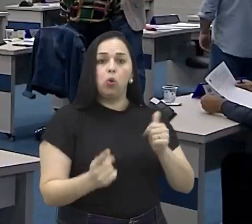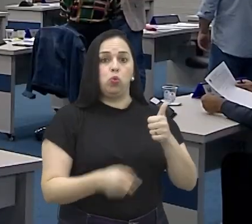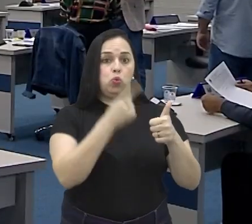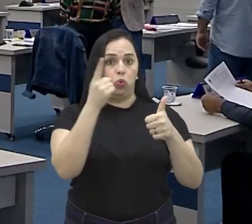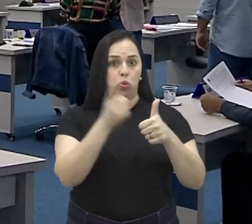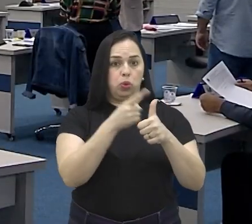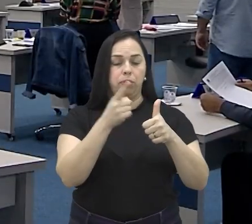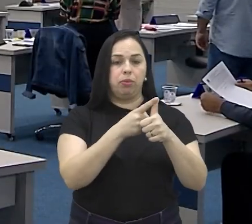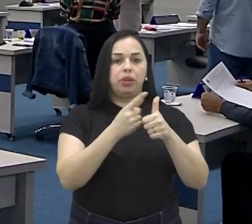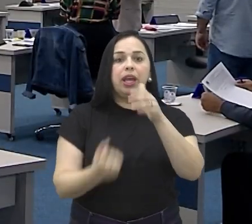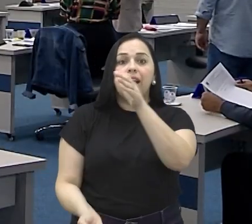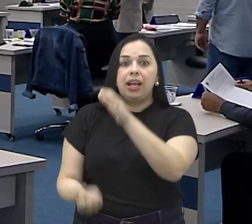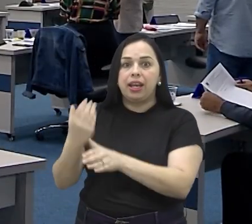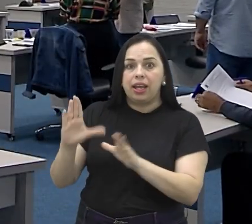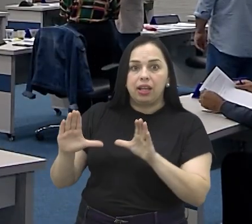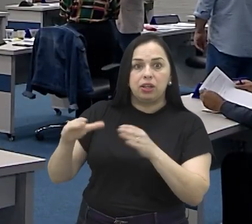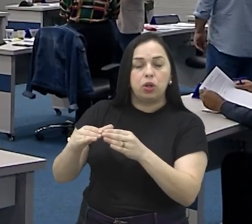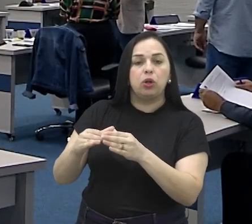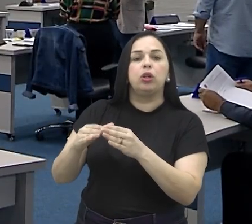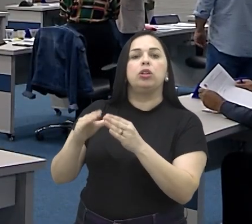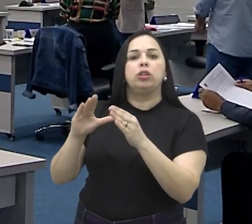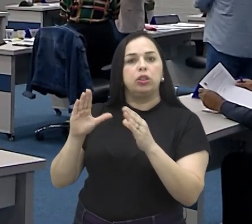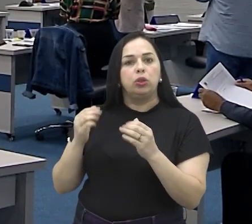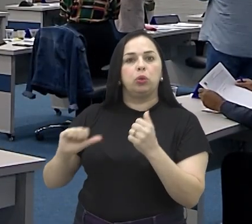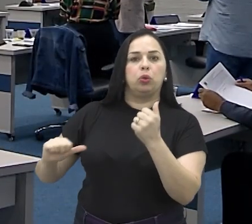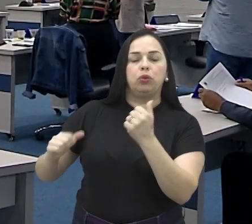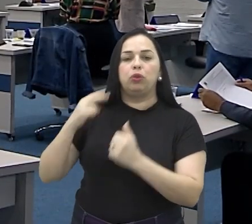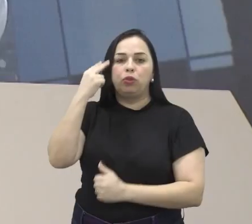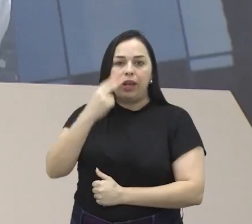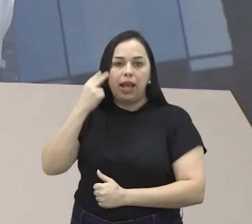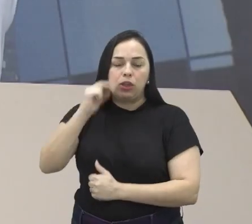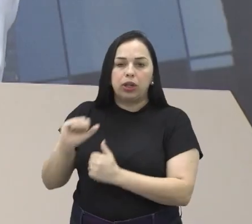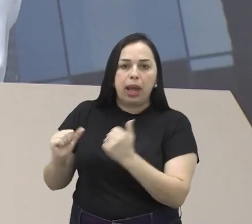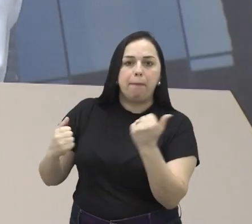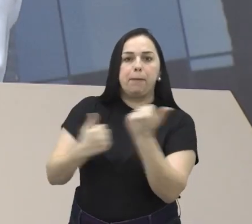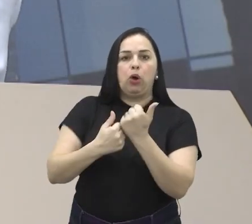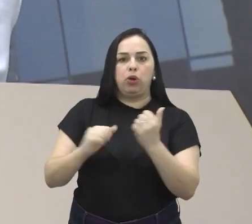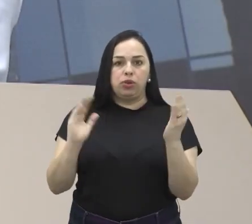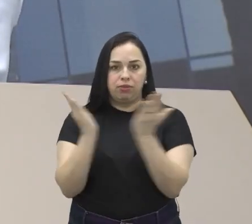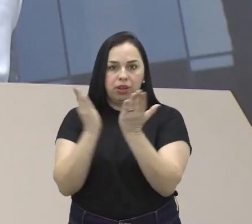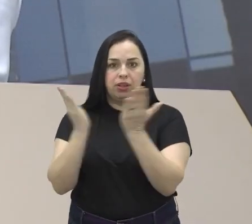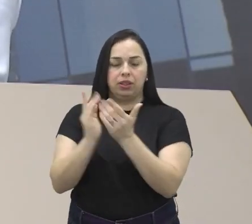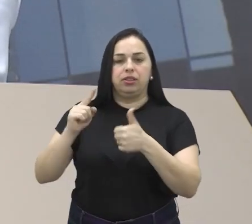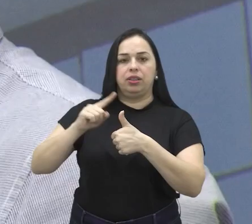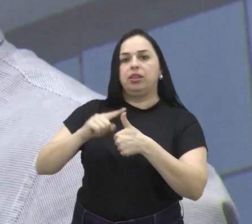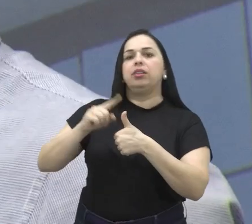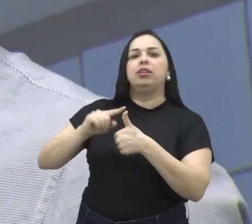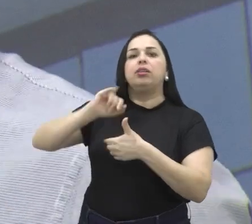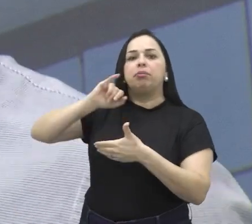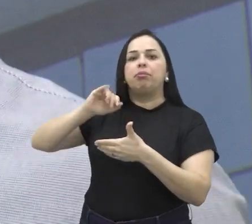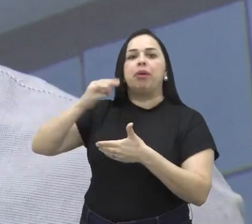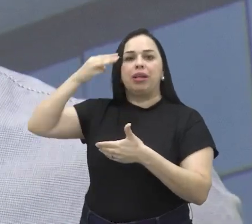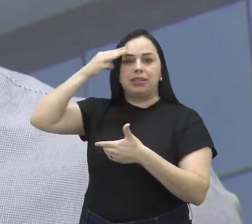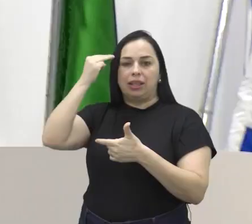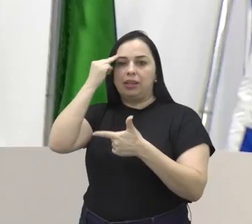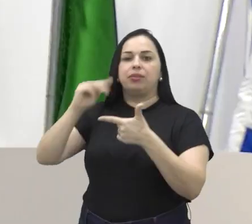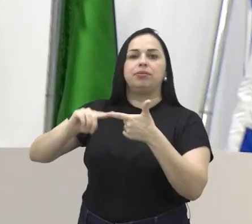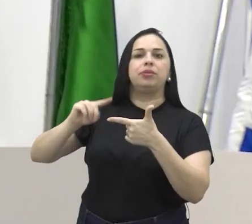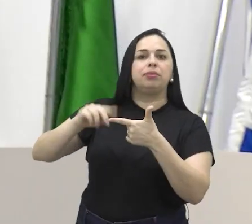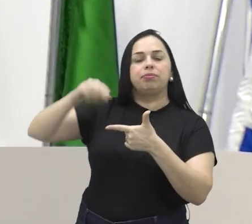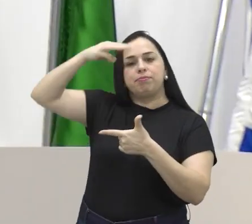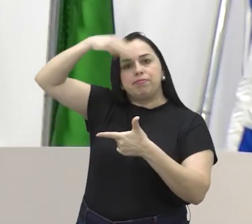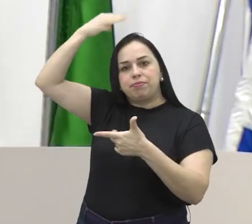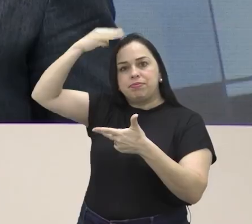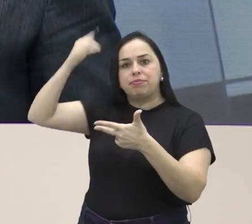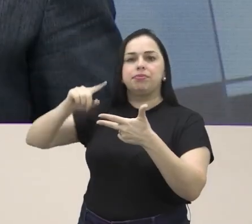aprovados trata da criação da Frente Parlamentar Evangélica, formada pelos vereadores Marcelo Garcia, Milton Vieira Filho,